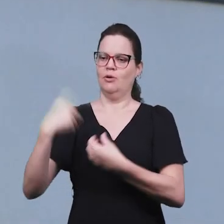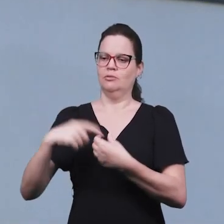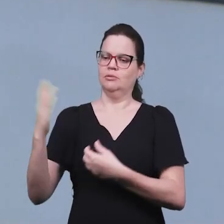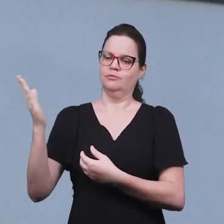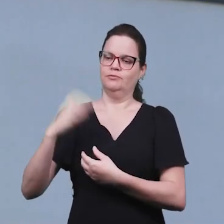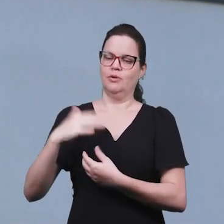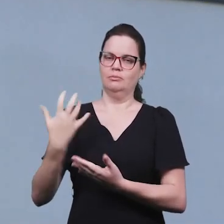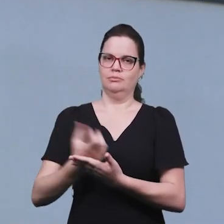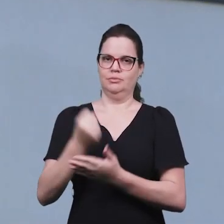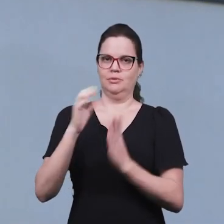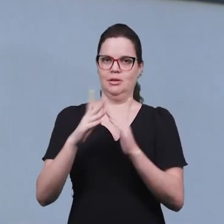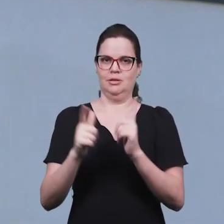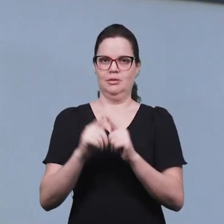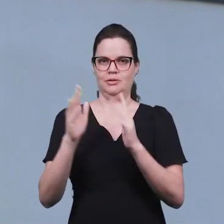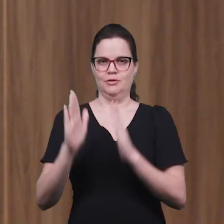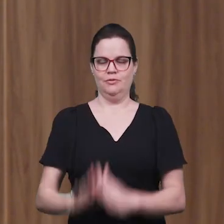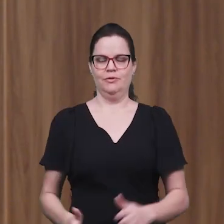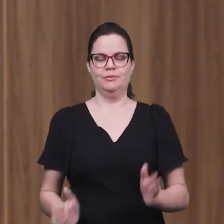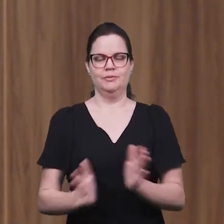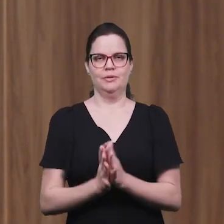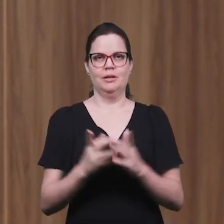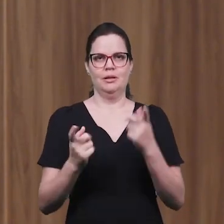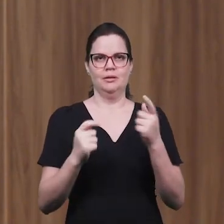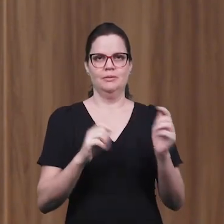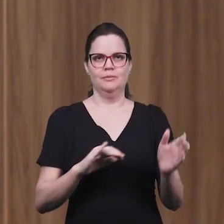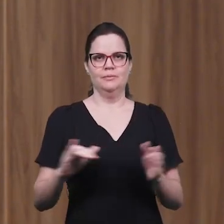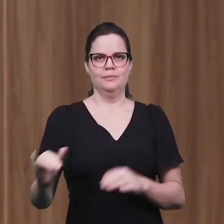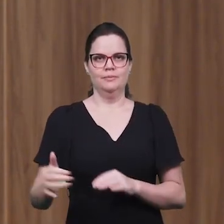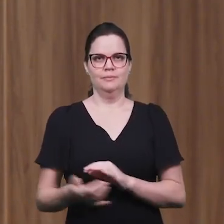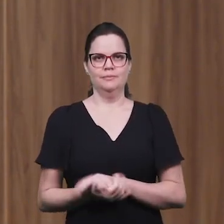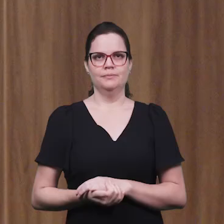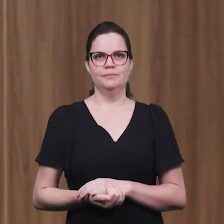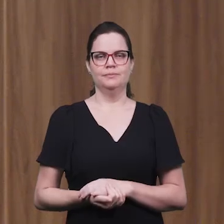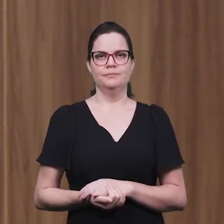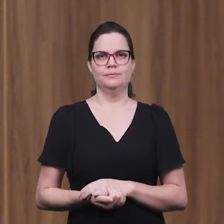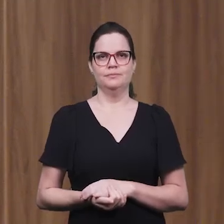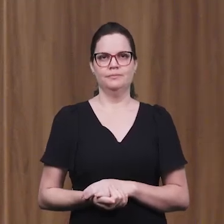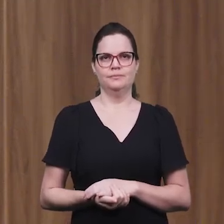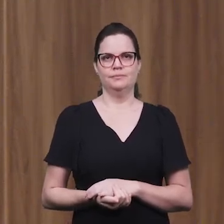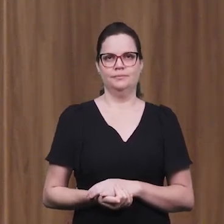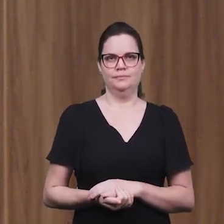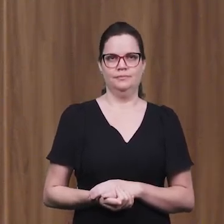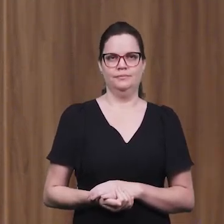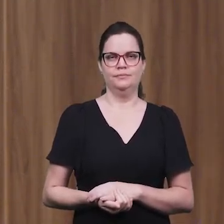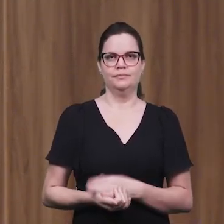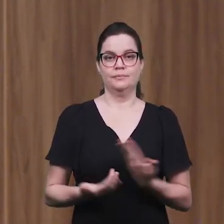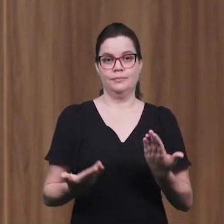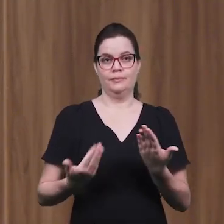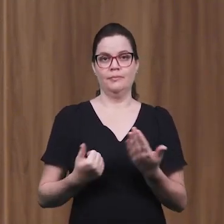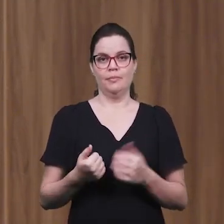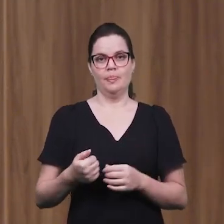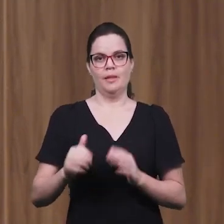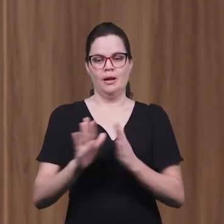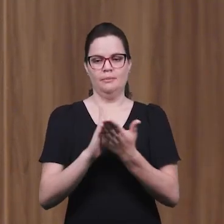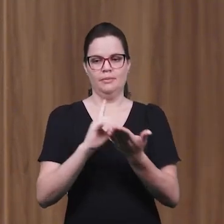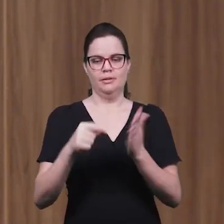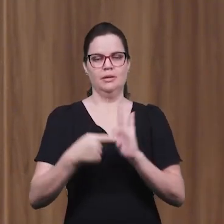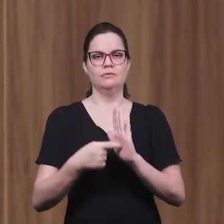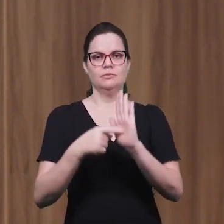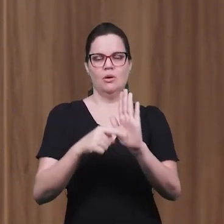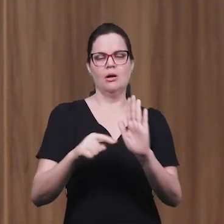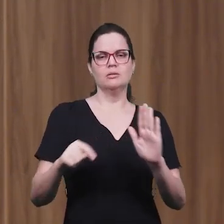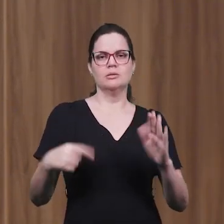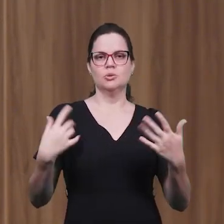igreja. Louvado seja o nome do Senhor. Amém. A mensagem ela é muito rica, a questão do